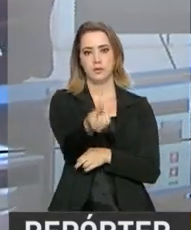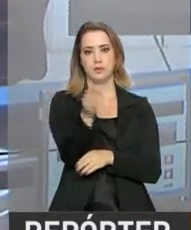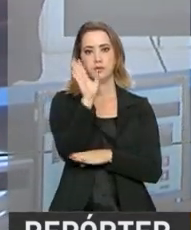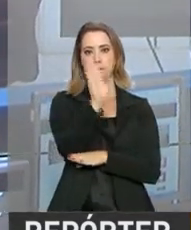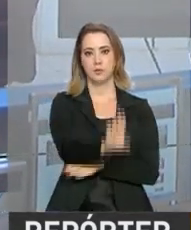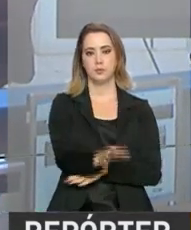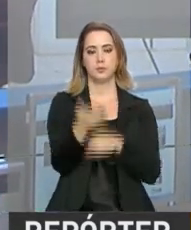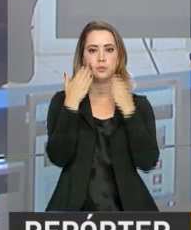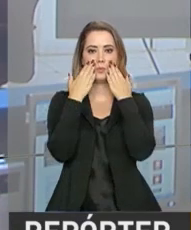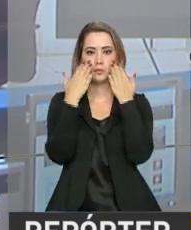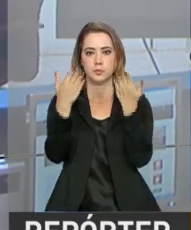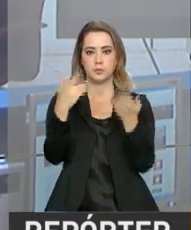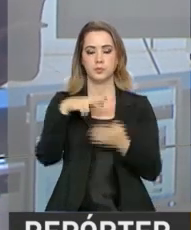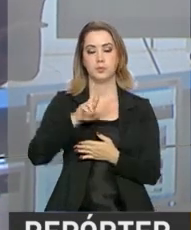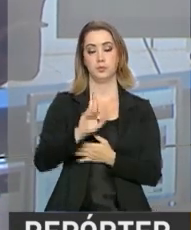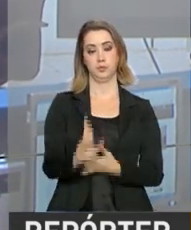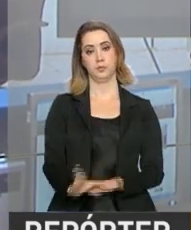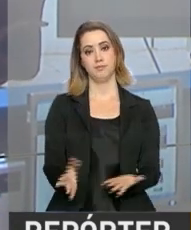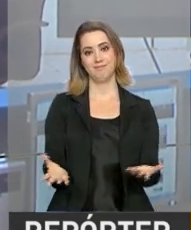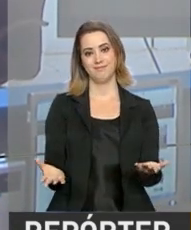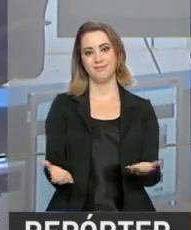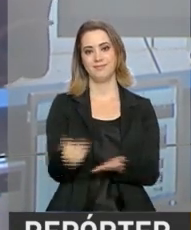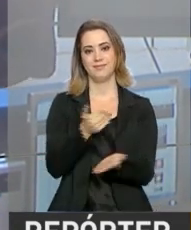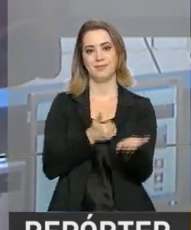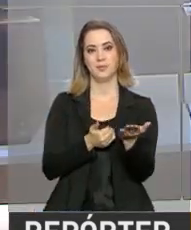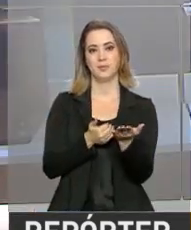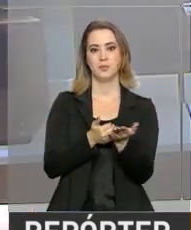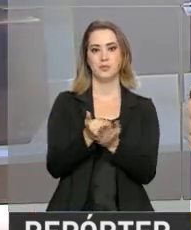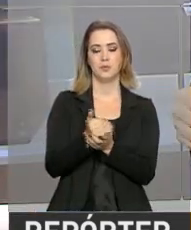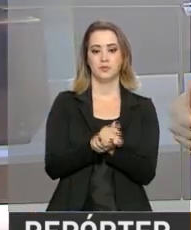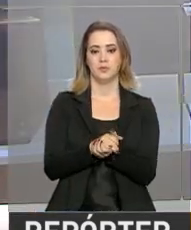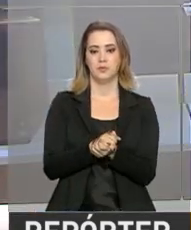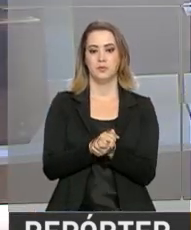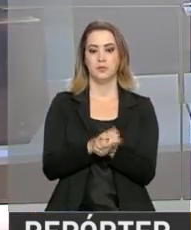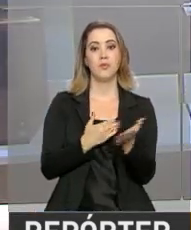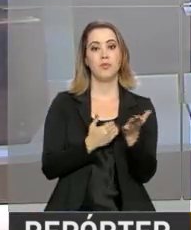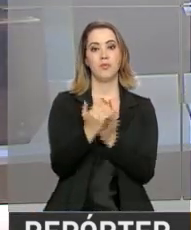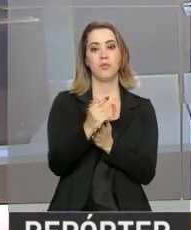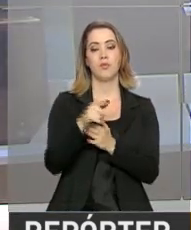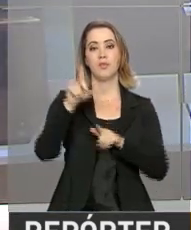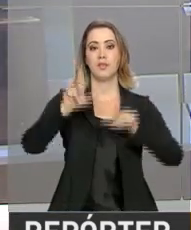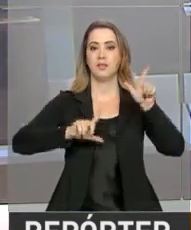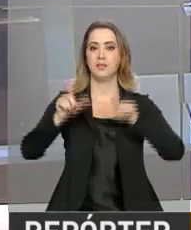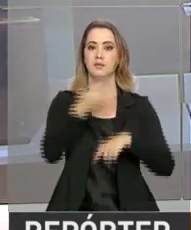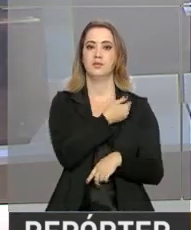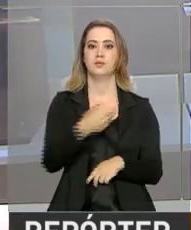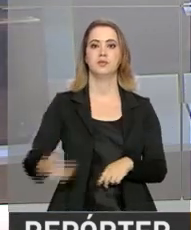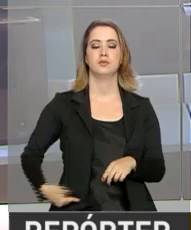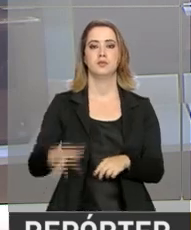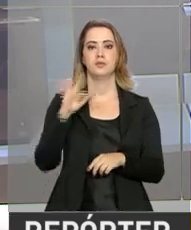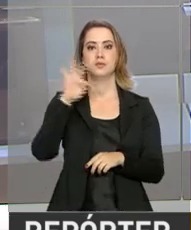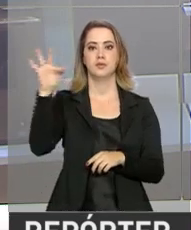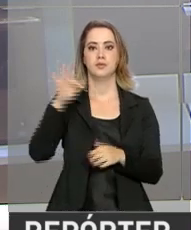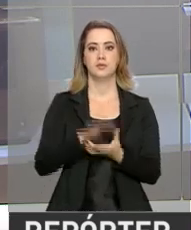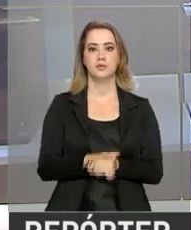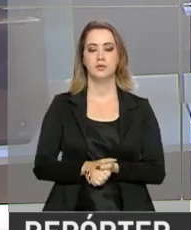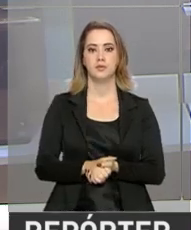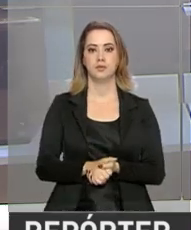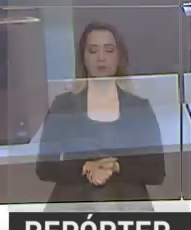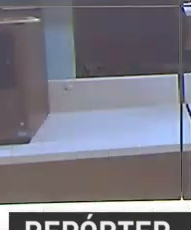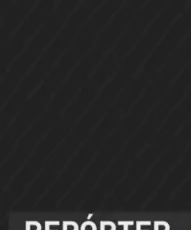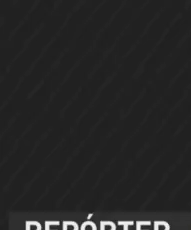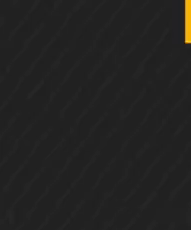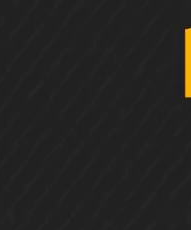às 18h, na nossa próxima edição do Repórter NBR. Continue com a gente, NBR, a TV do Governo Federal.